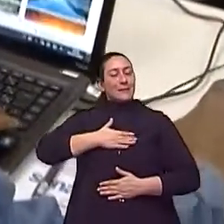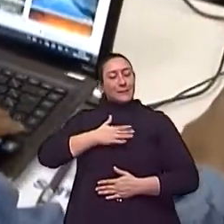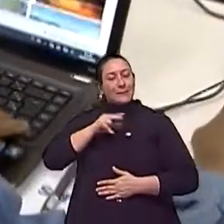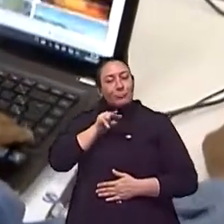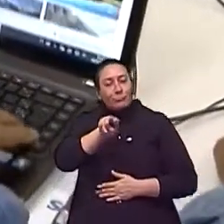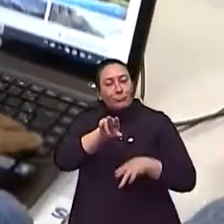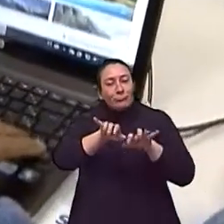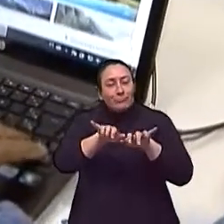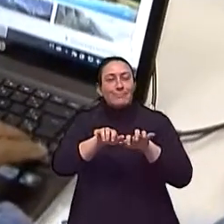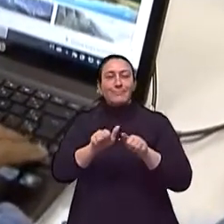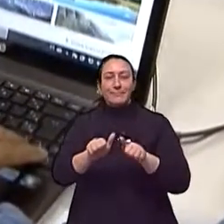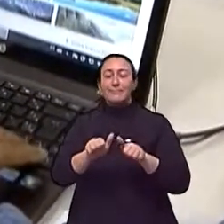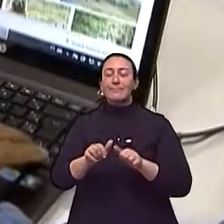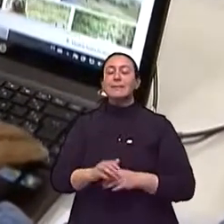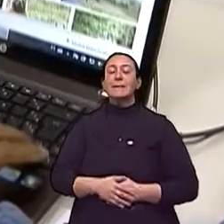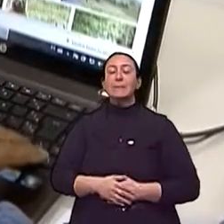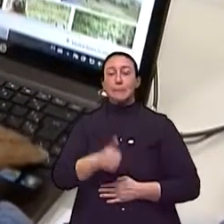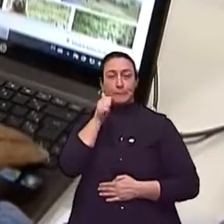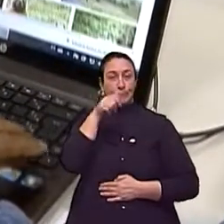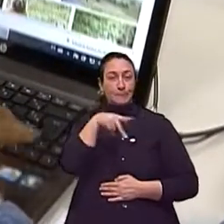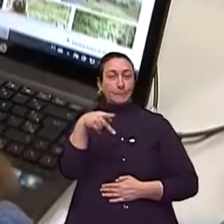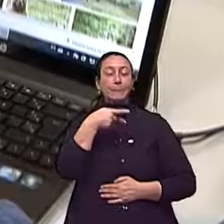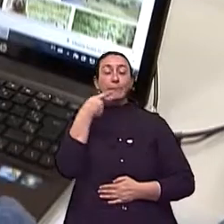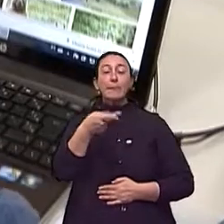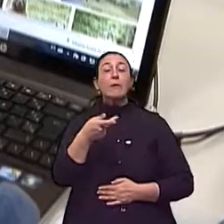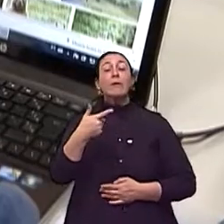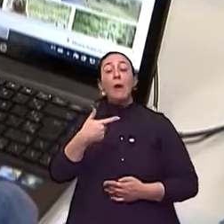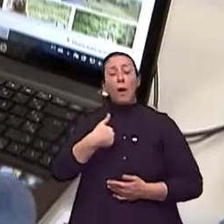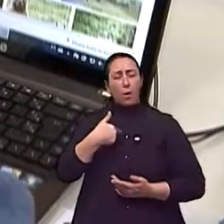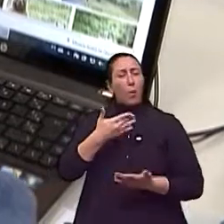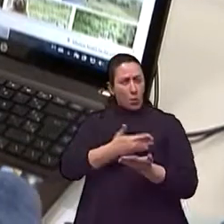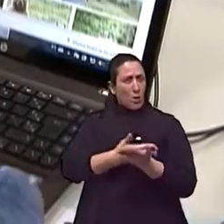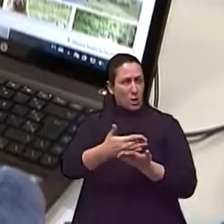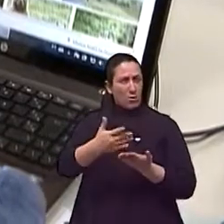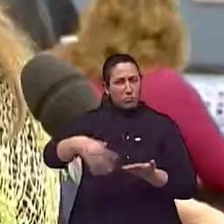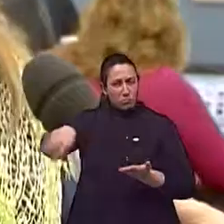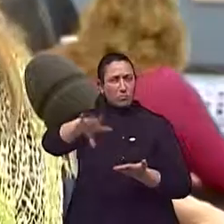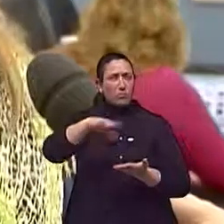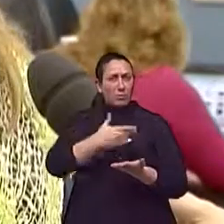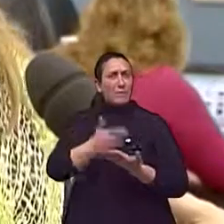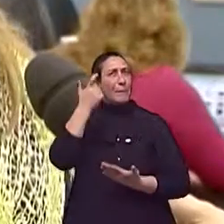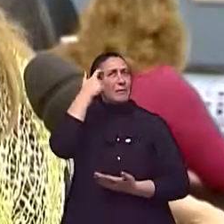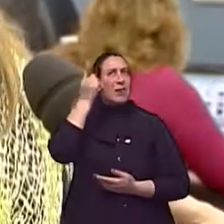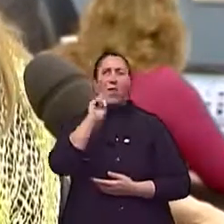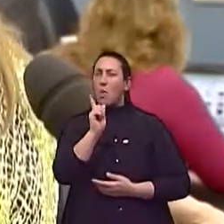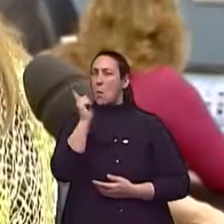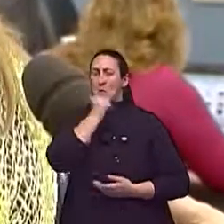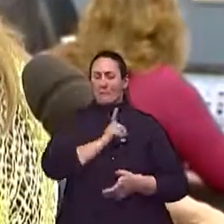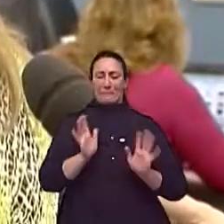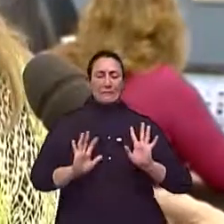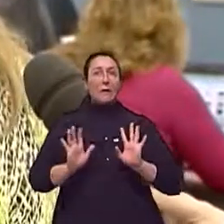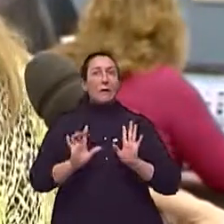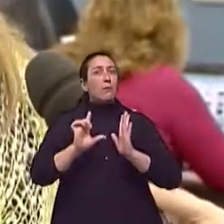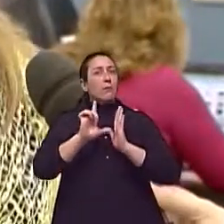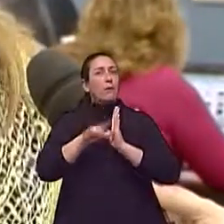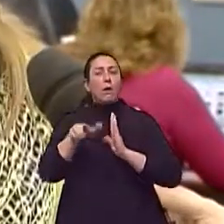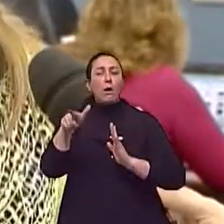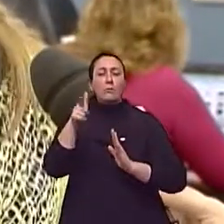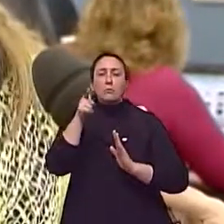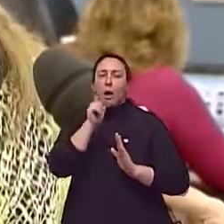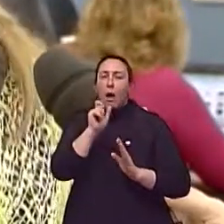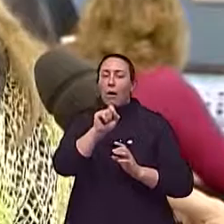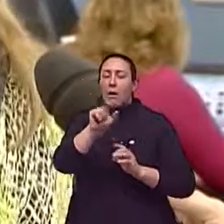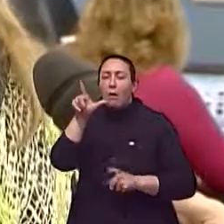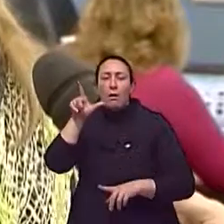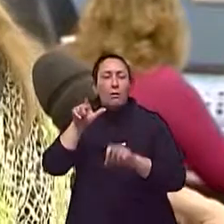maturidade no início quando eles entram ainda que estão néos acho que não vão conseguir depois que a gente começa a se comunicar E aí no meio da